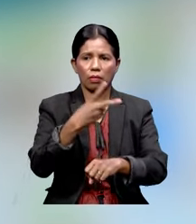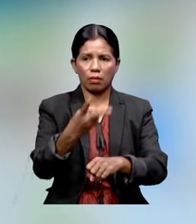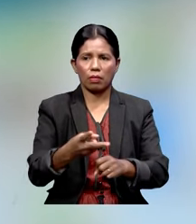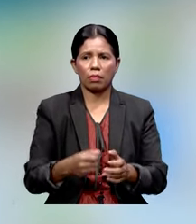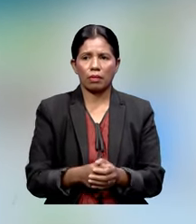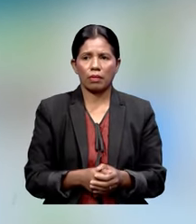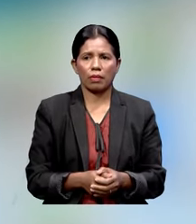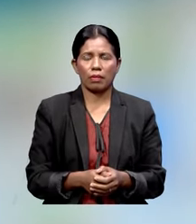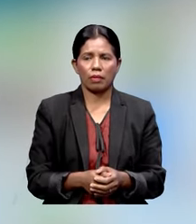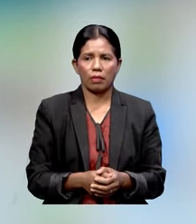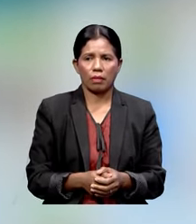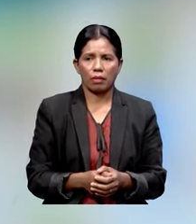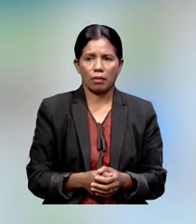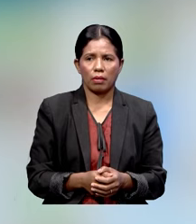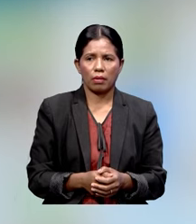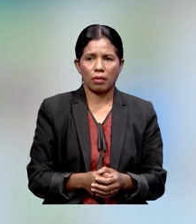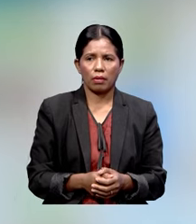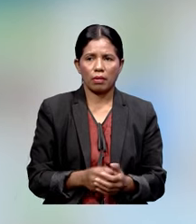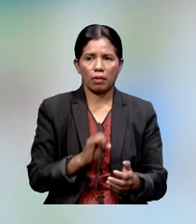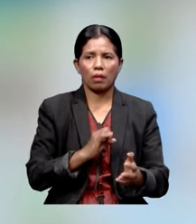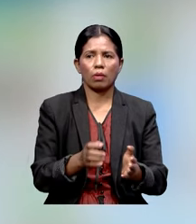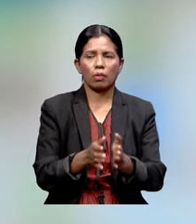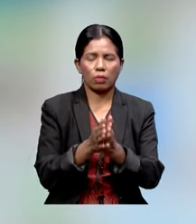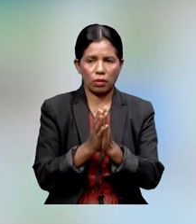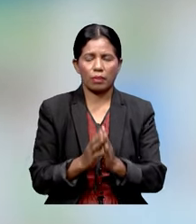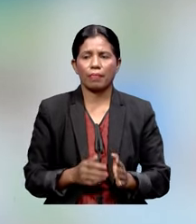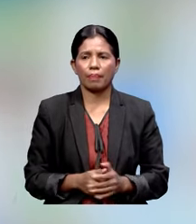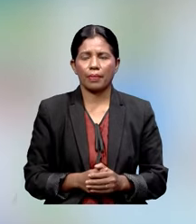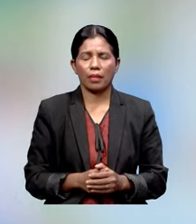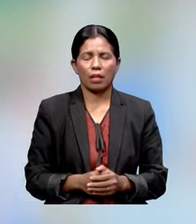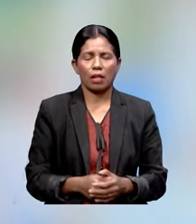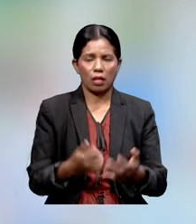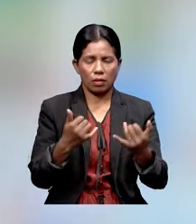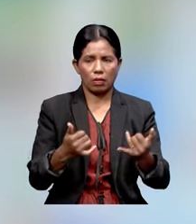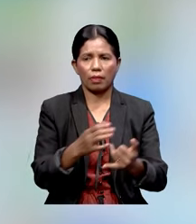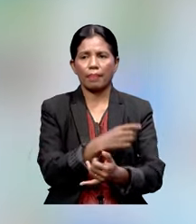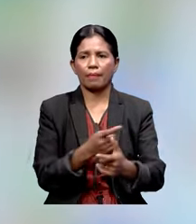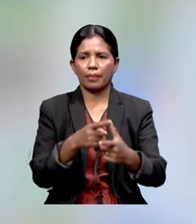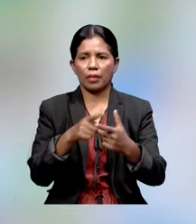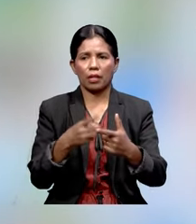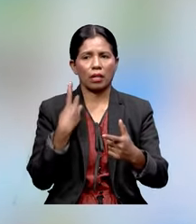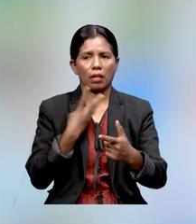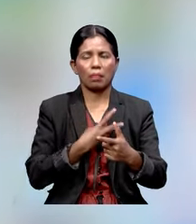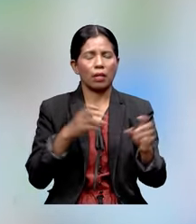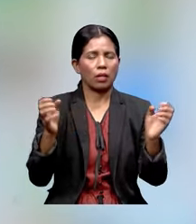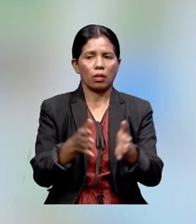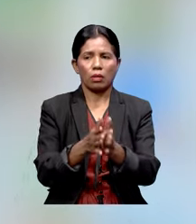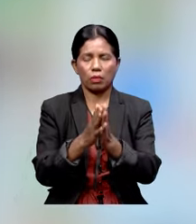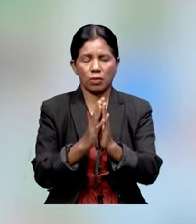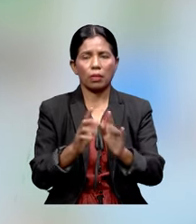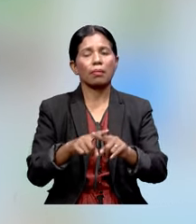ambas nebe ema kontese ibe ya rele de agora kontese amela os izizi diu